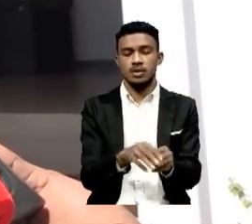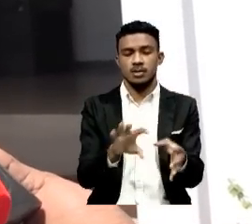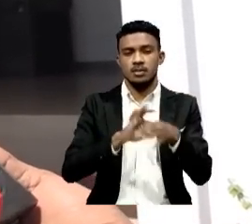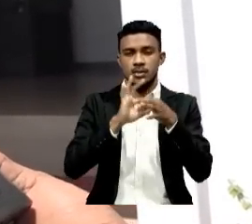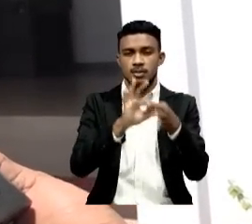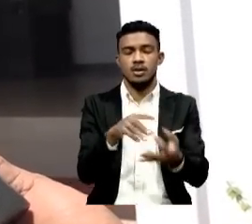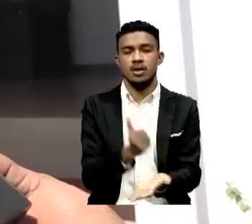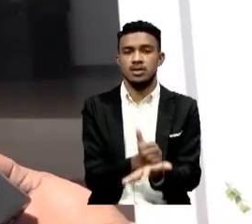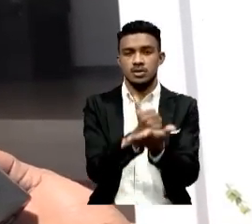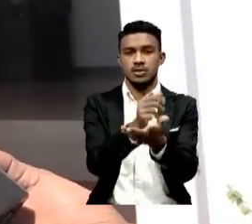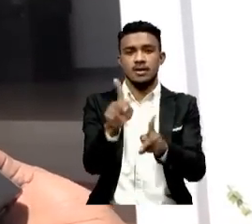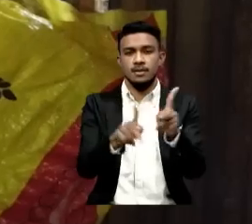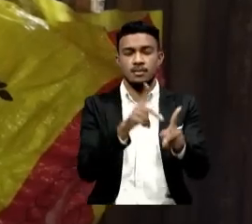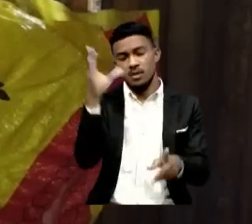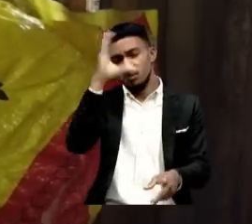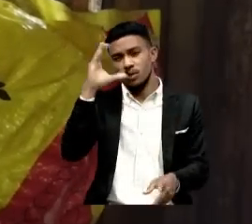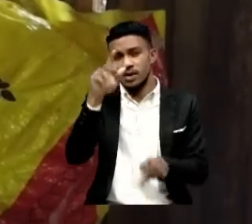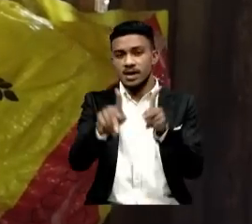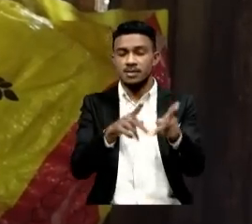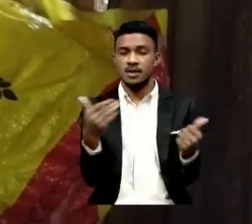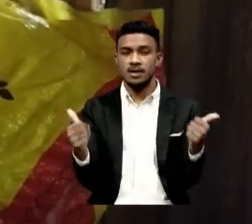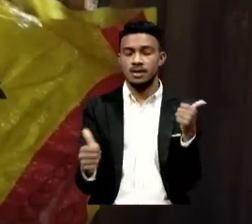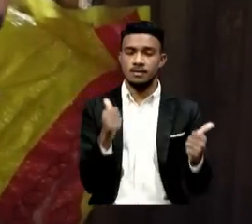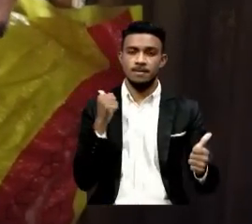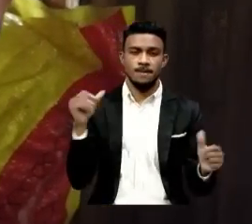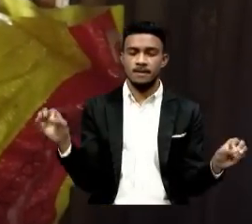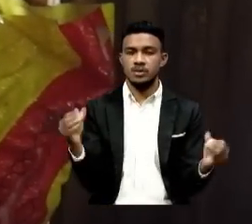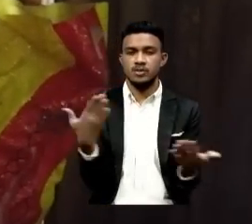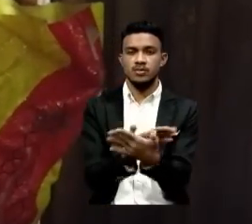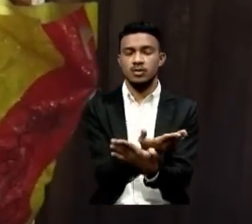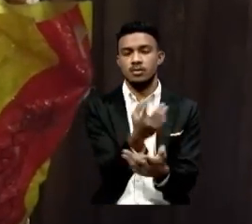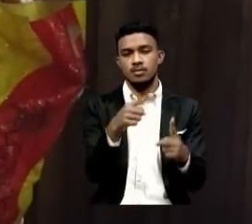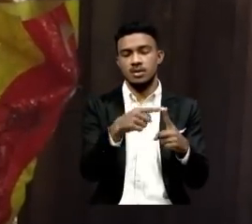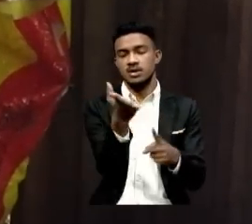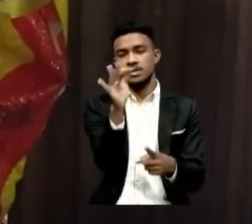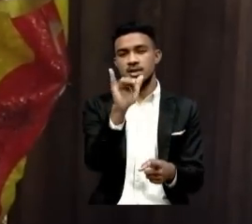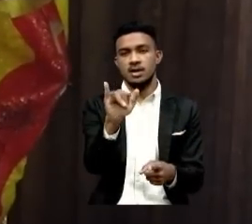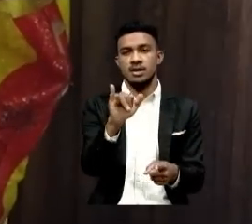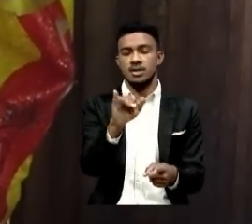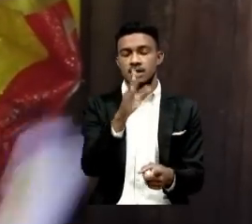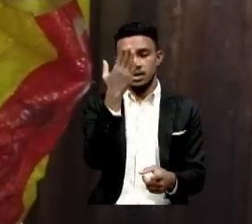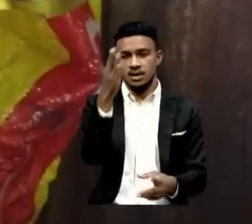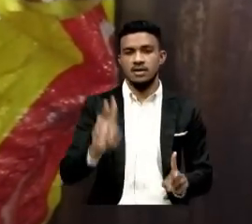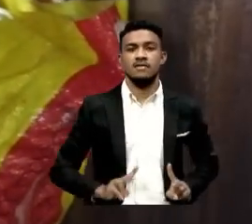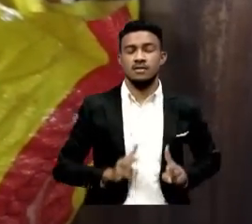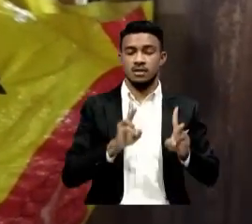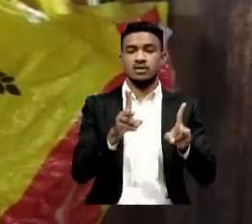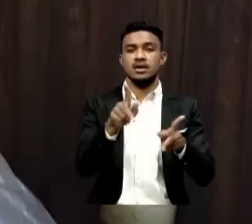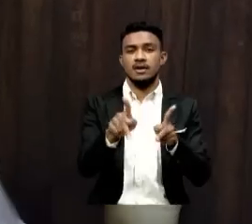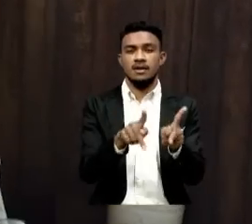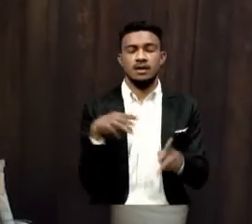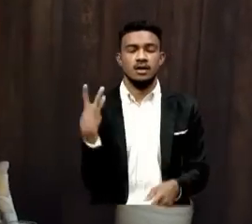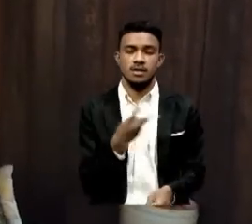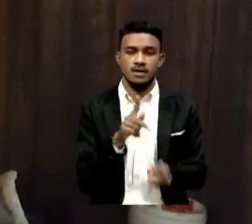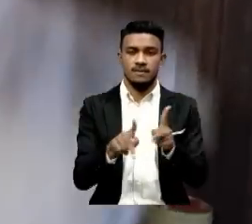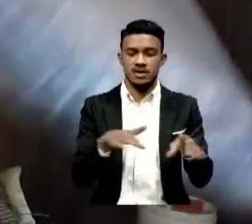entende mané buca é mané tu ne bem tamba los vos a boat fonda basira tamba Sen veteranos ita na ema, ita na malu. Ema na beita